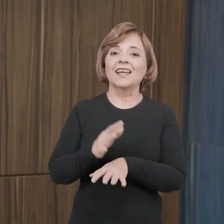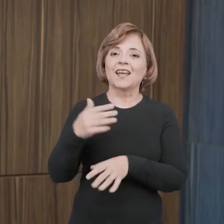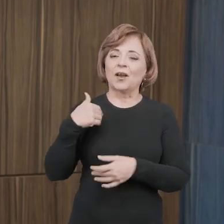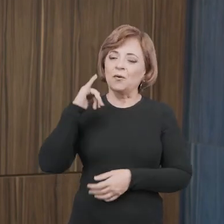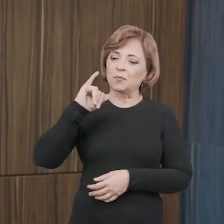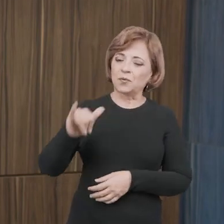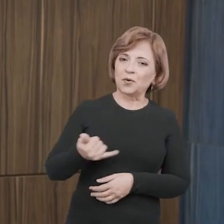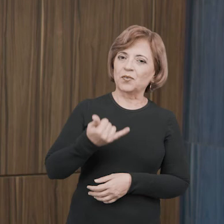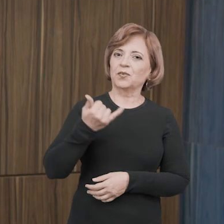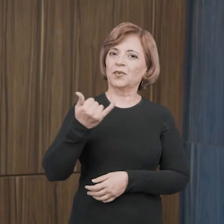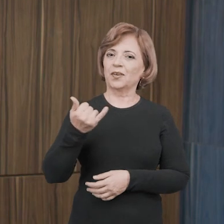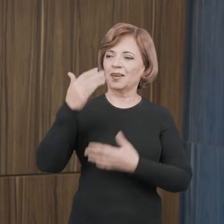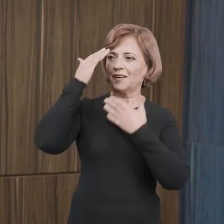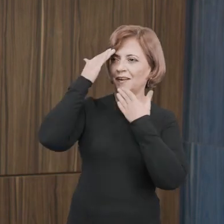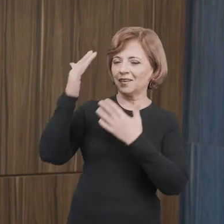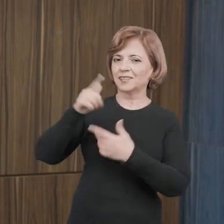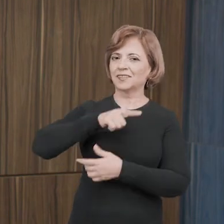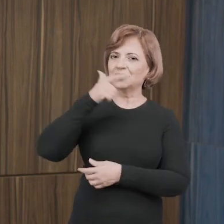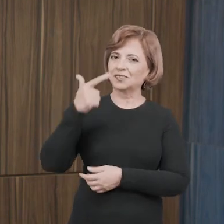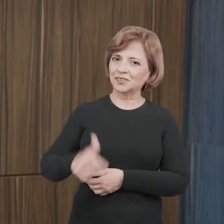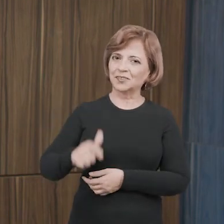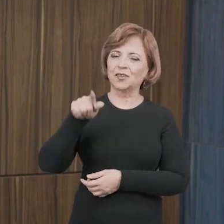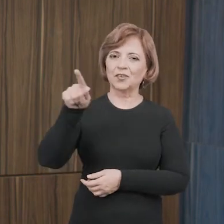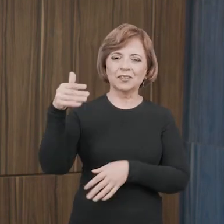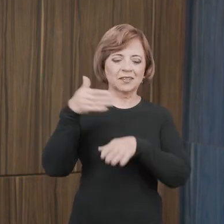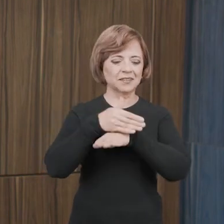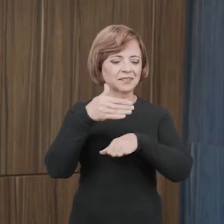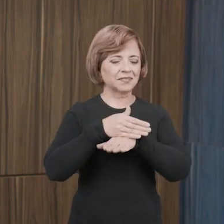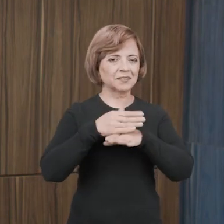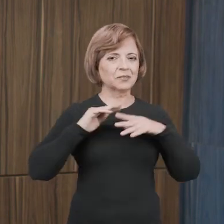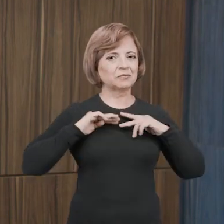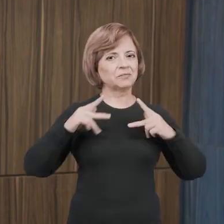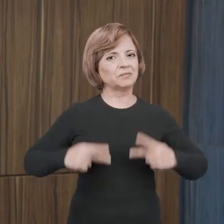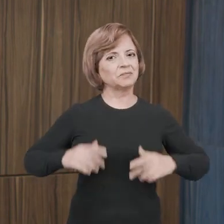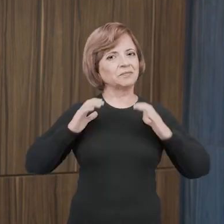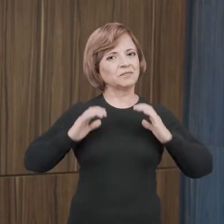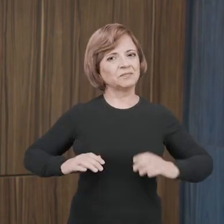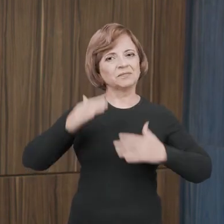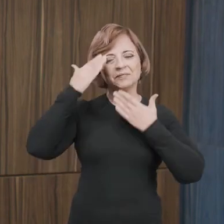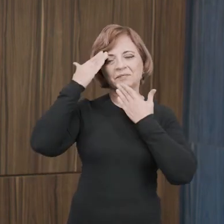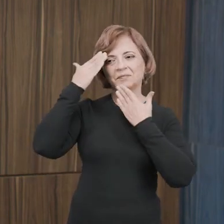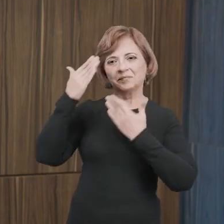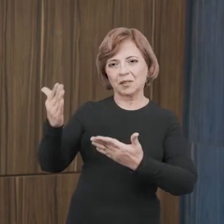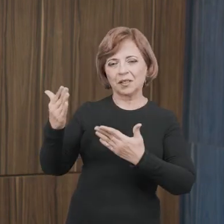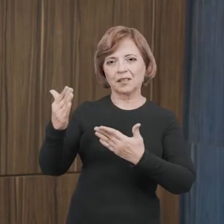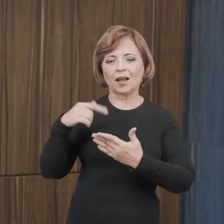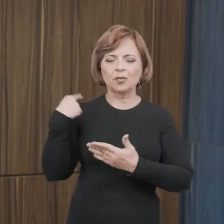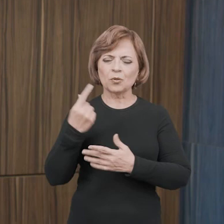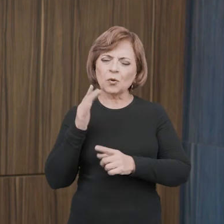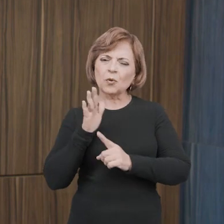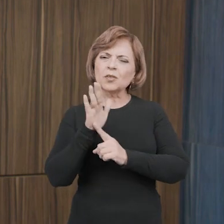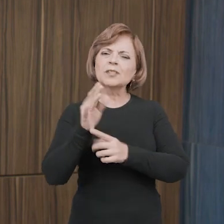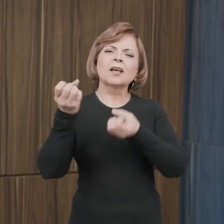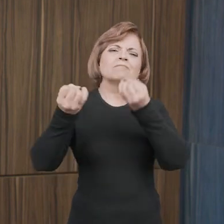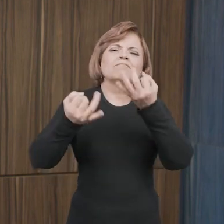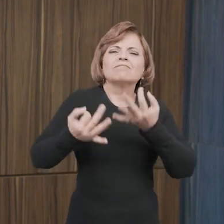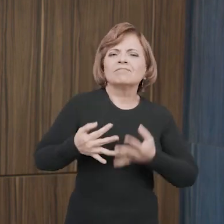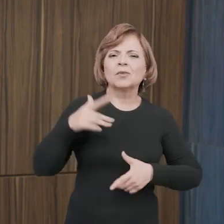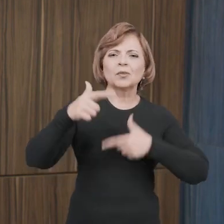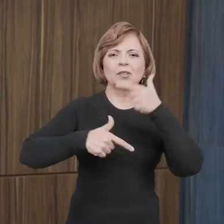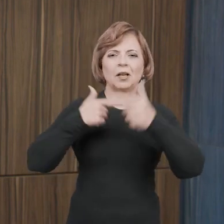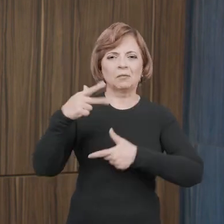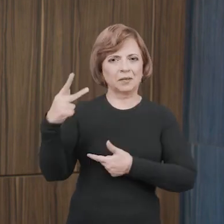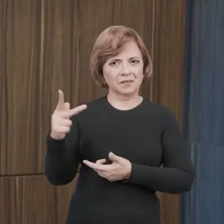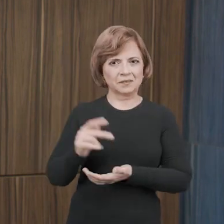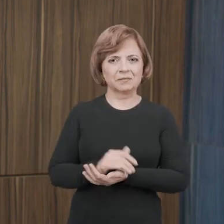fim. Eu aproveito para agradecer novamente a participação da senhora no nosso MP Cidadão. Muito obrigada por nos mostrar um pouco do